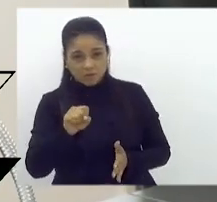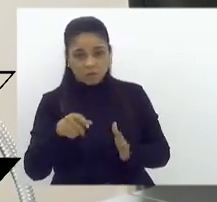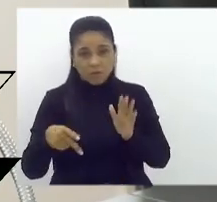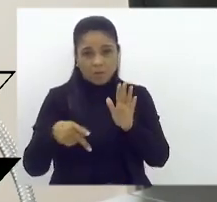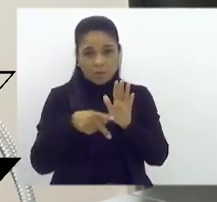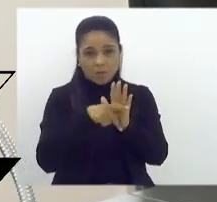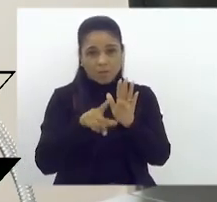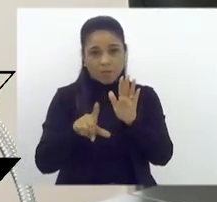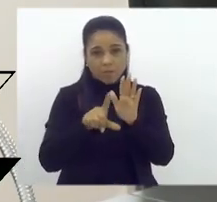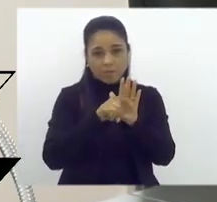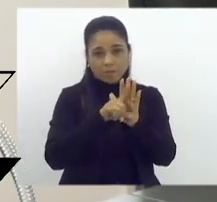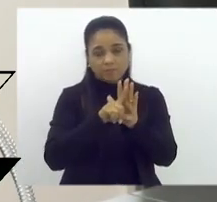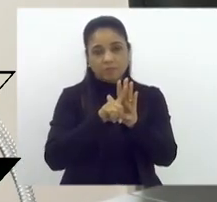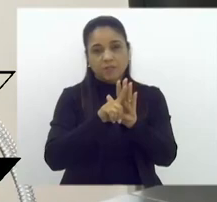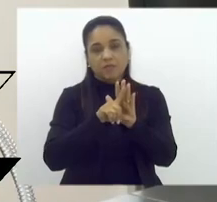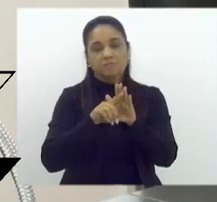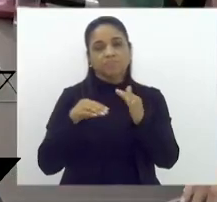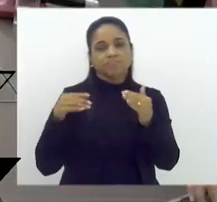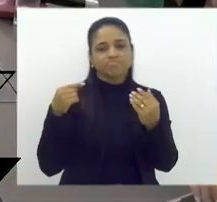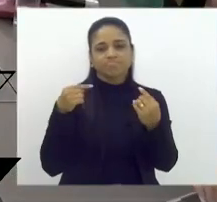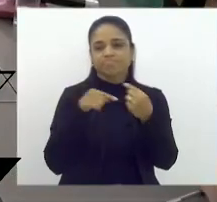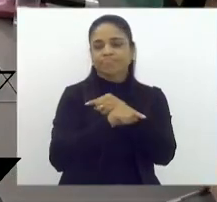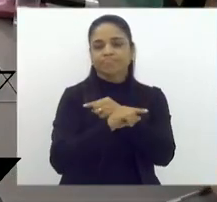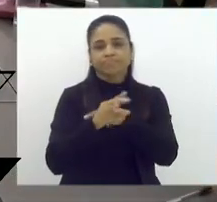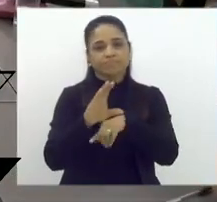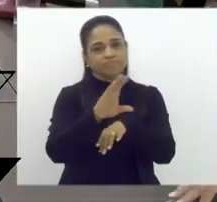pela inconstitucionalidade. Pedir